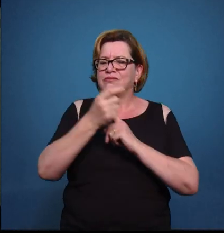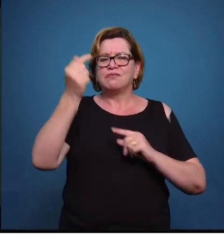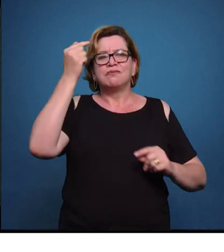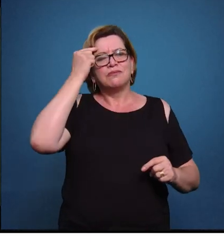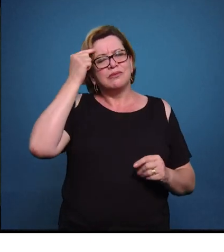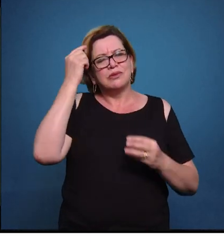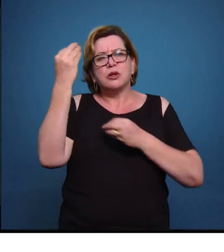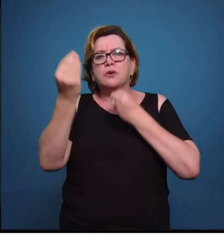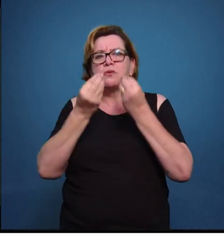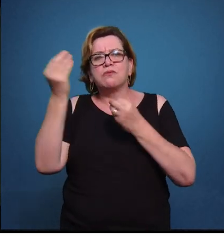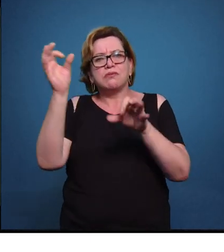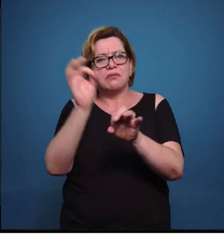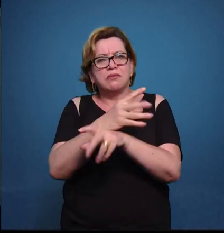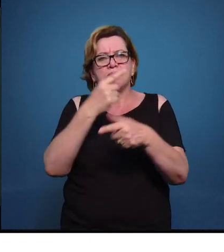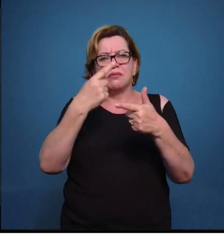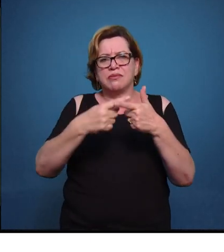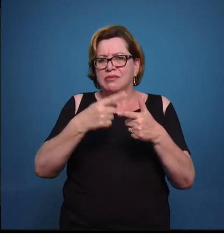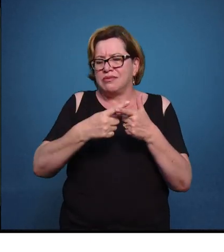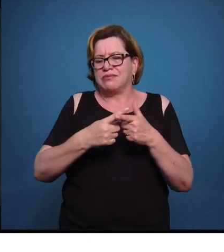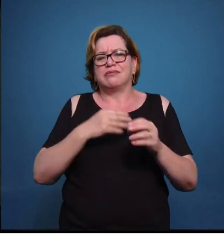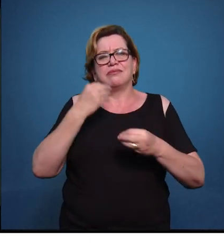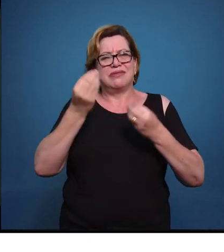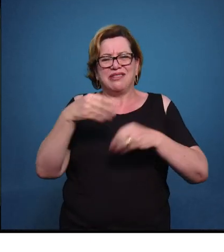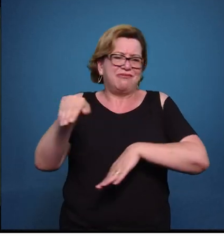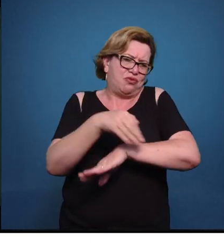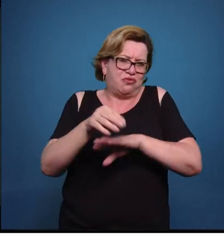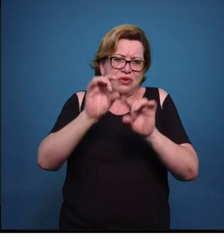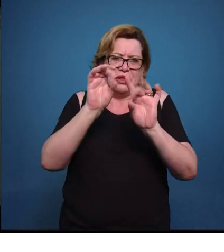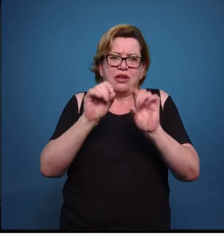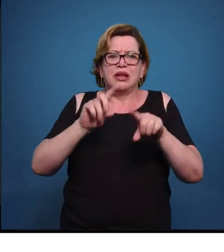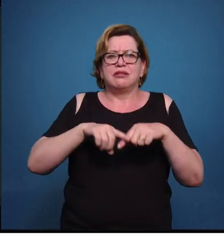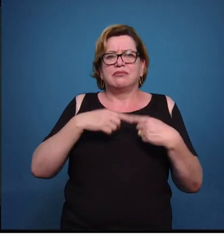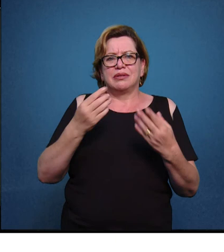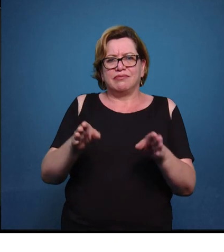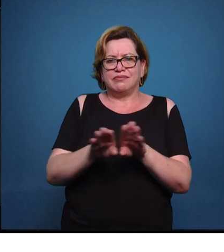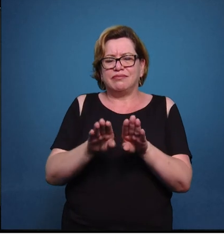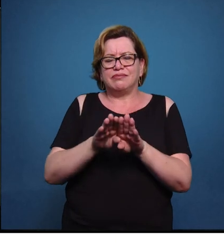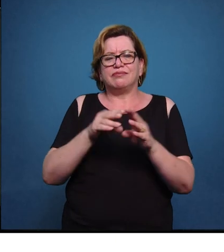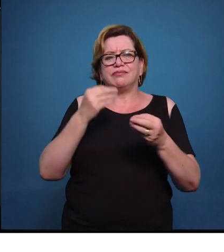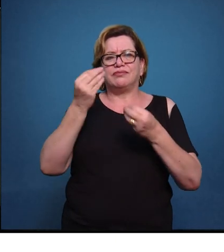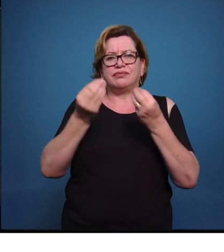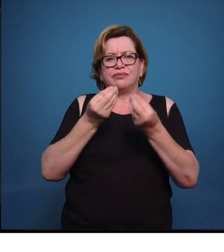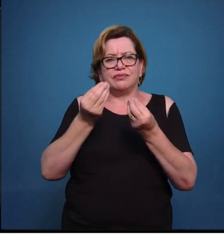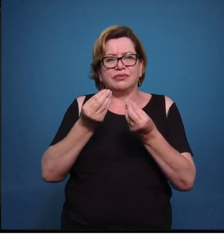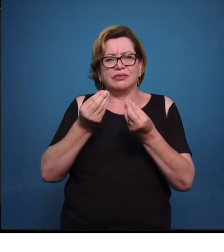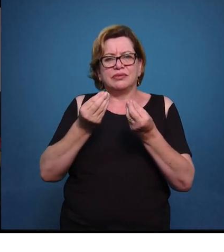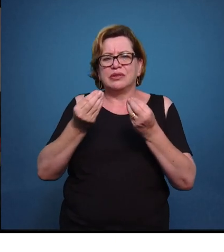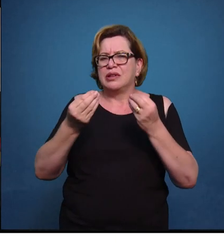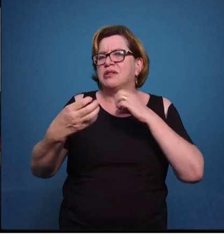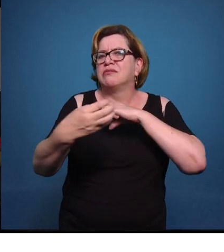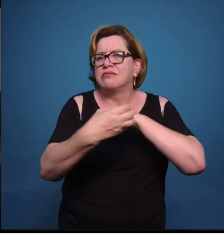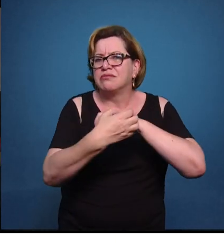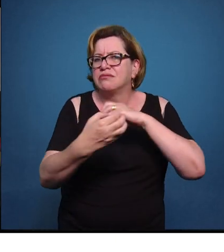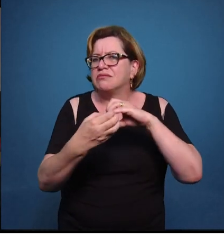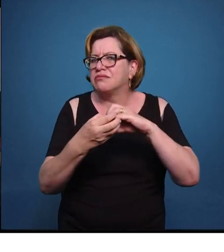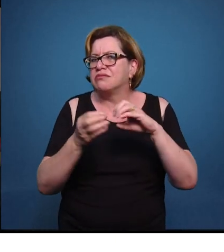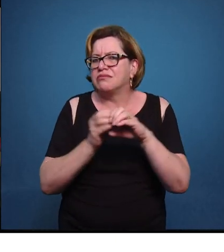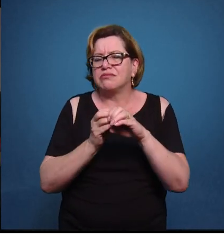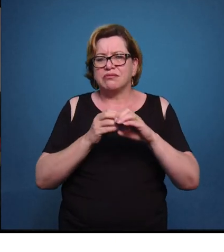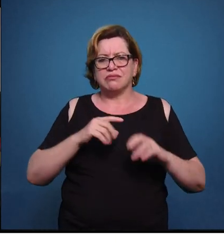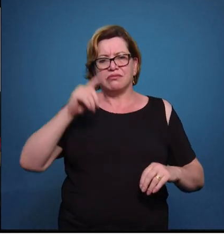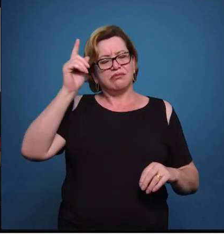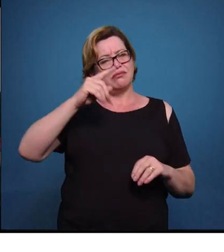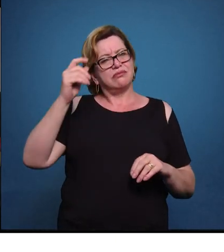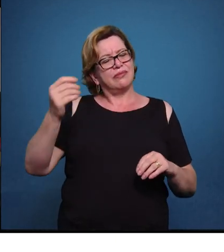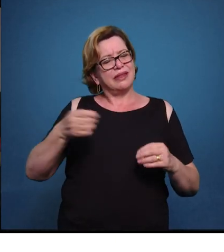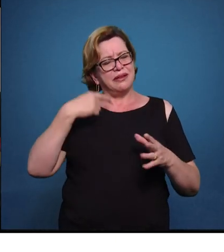sobre como resolver, não só aquele buraco na rua, como a cobertura total daquele bairro. Isso é muito